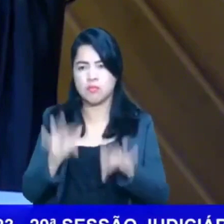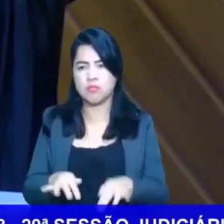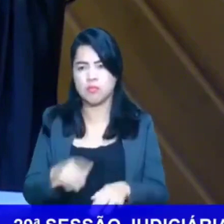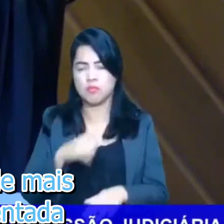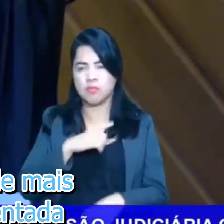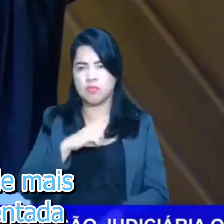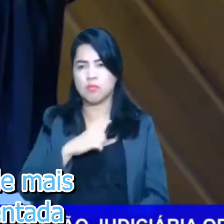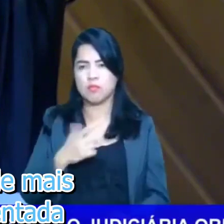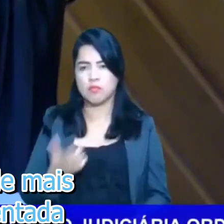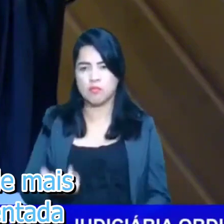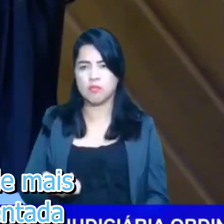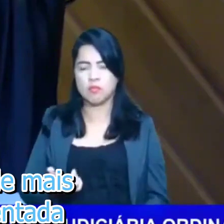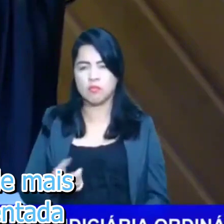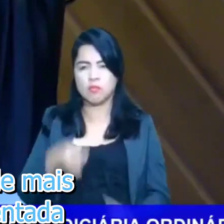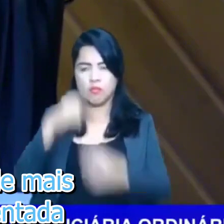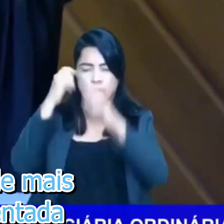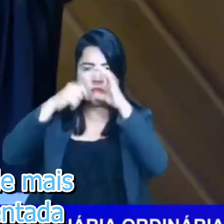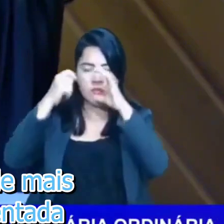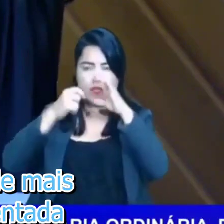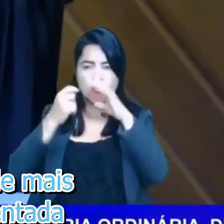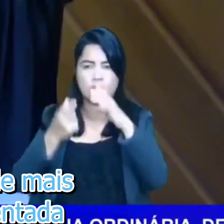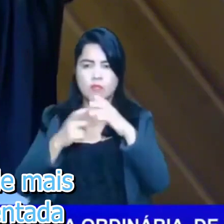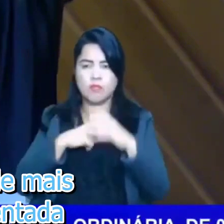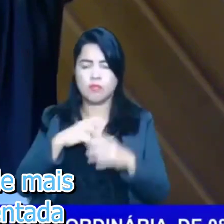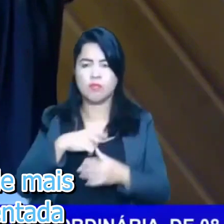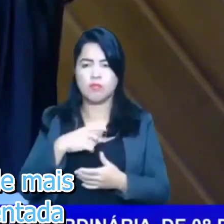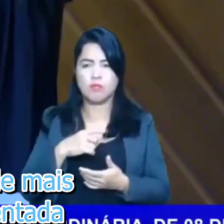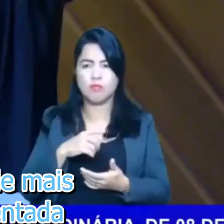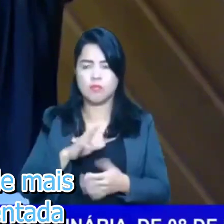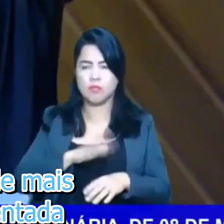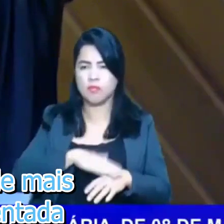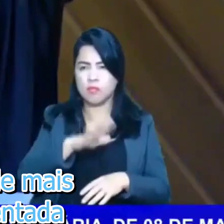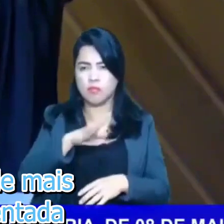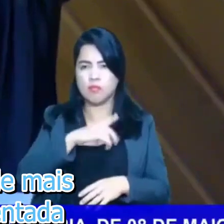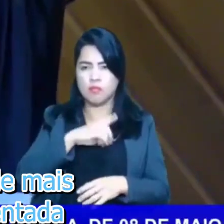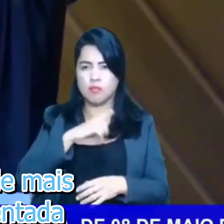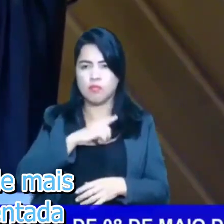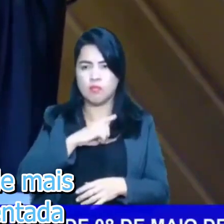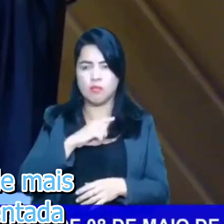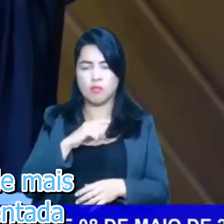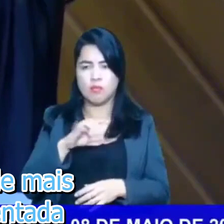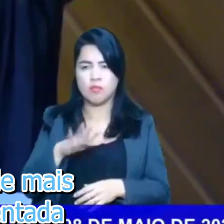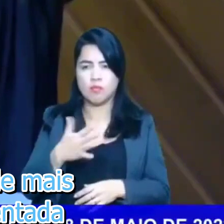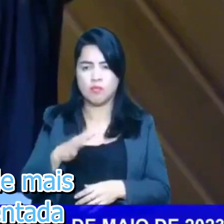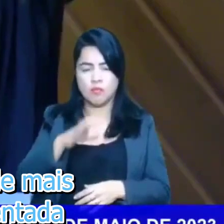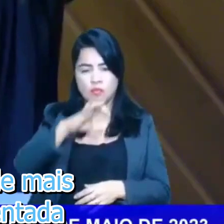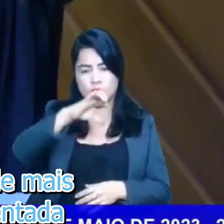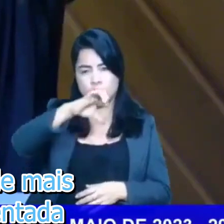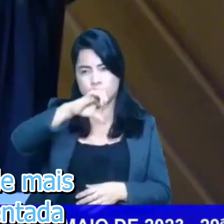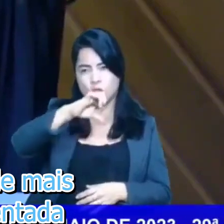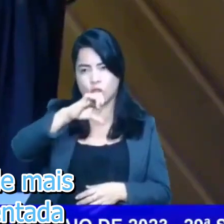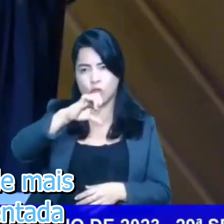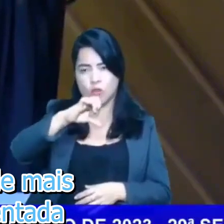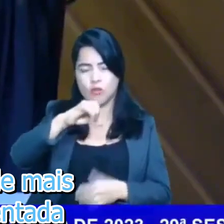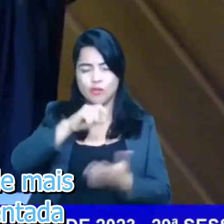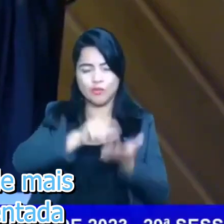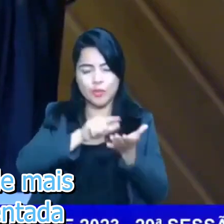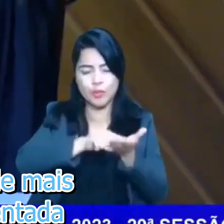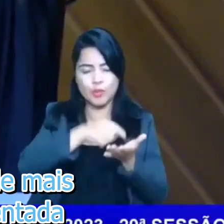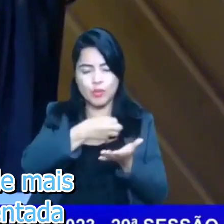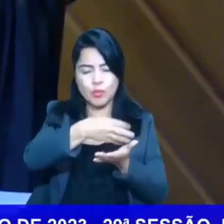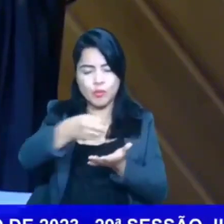forma inconteste no vídeo constante a presença de mais de ao menos nove santinhos da candidata